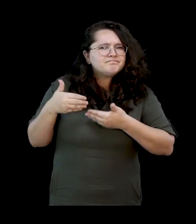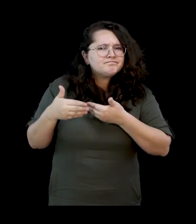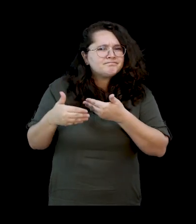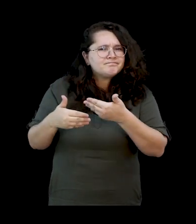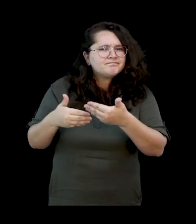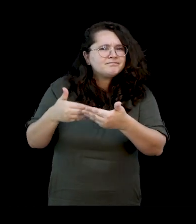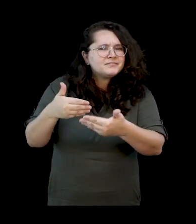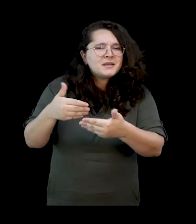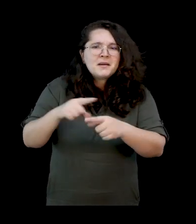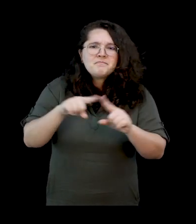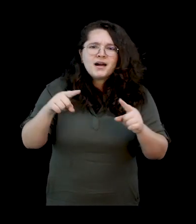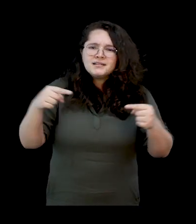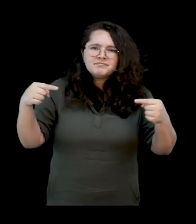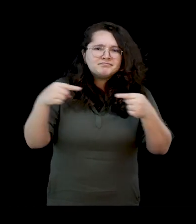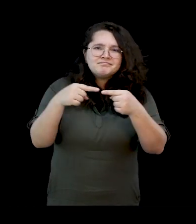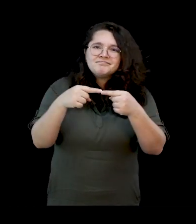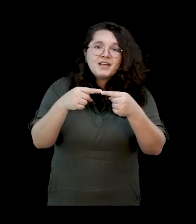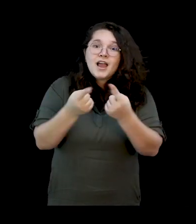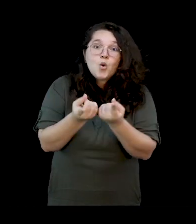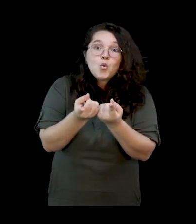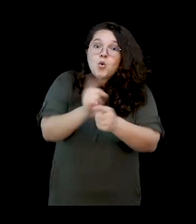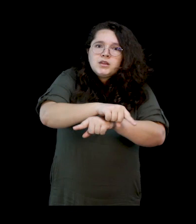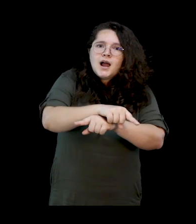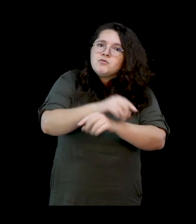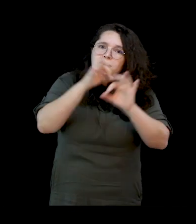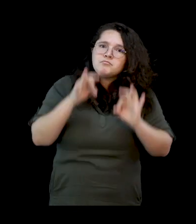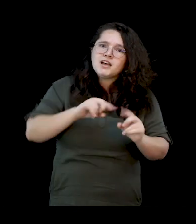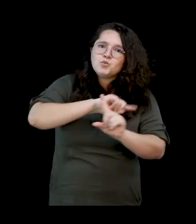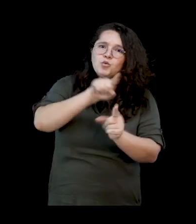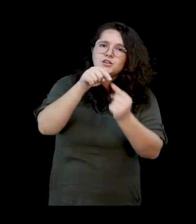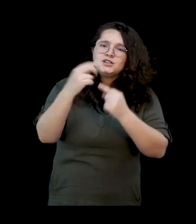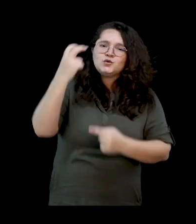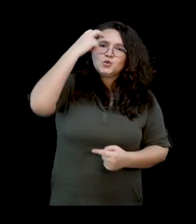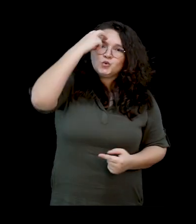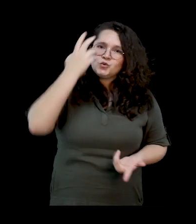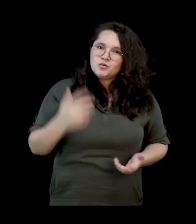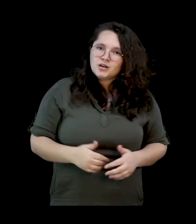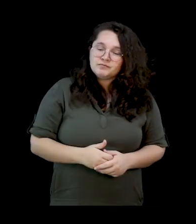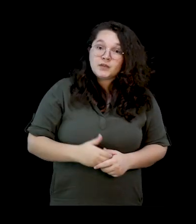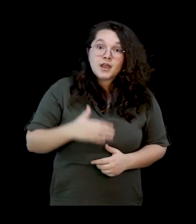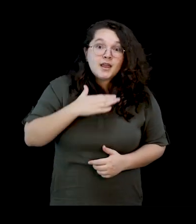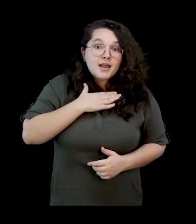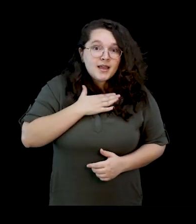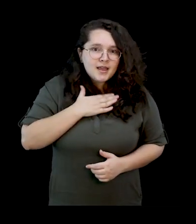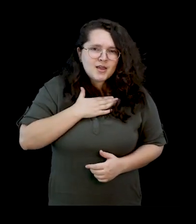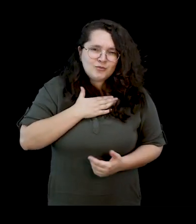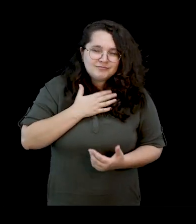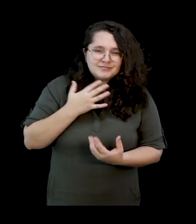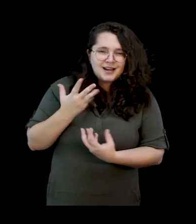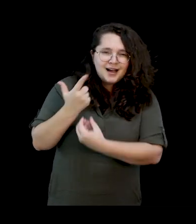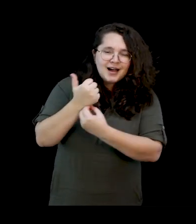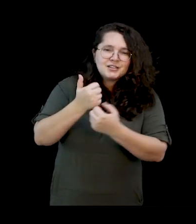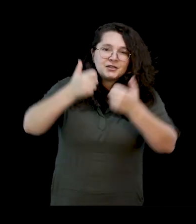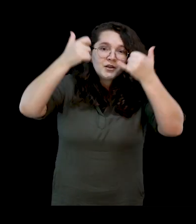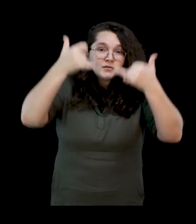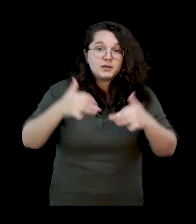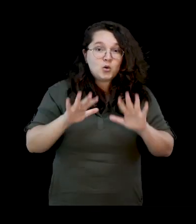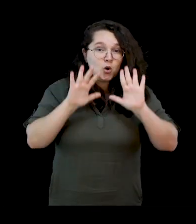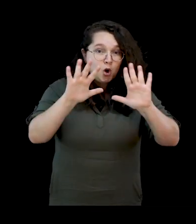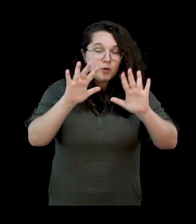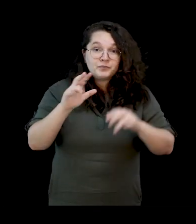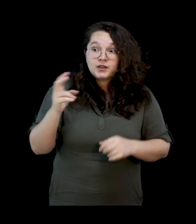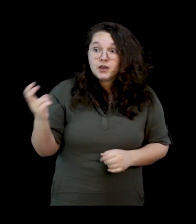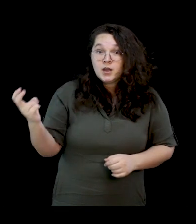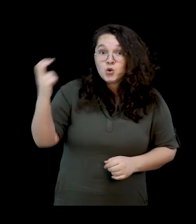o oposto dos objetivos da cultura. Eu, em arte, costumo dizer, olha, a gente precisa fazer uma distinção entre arte